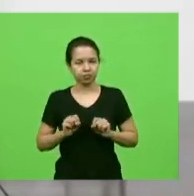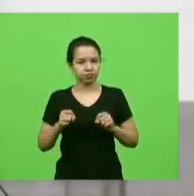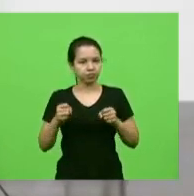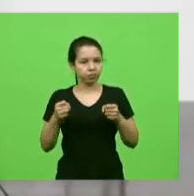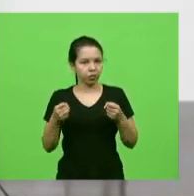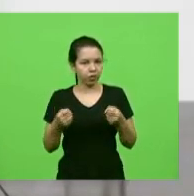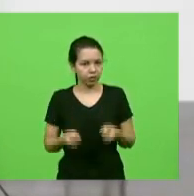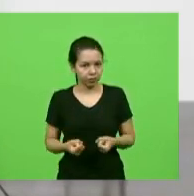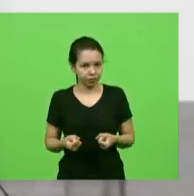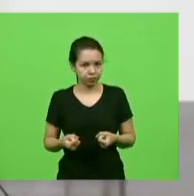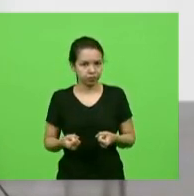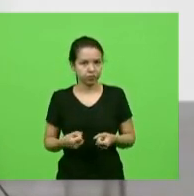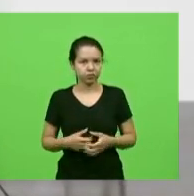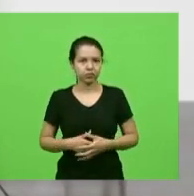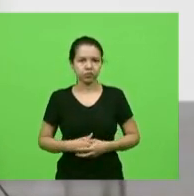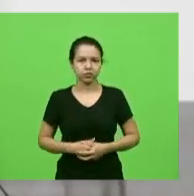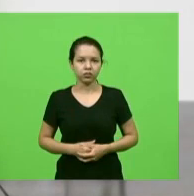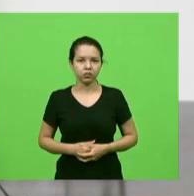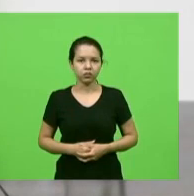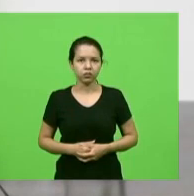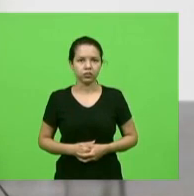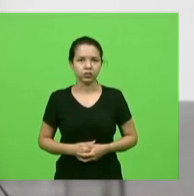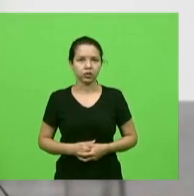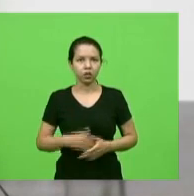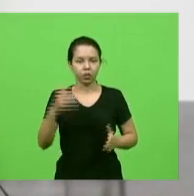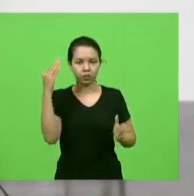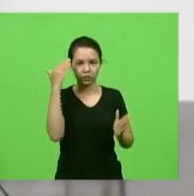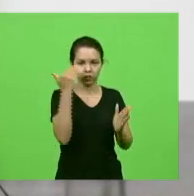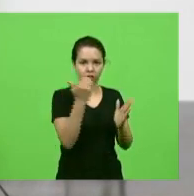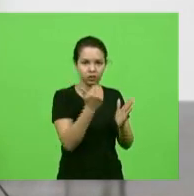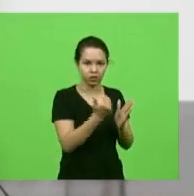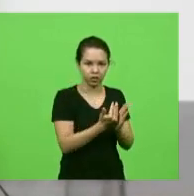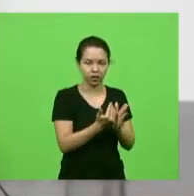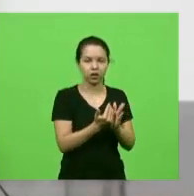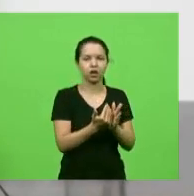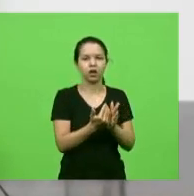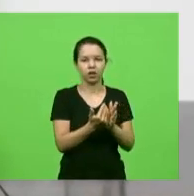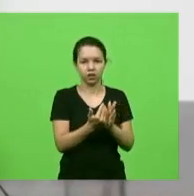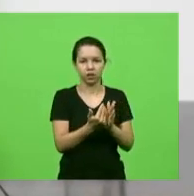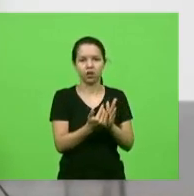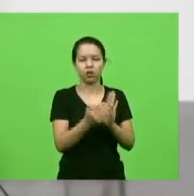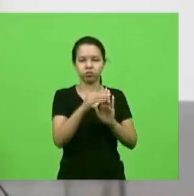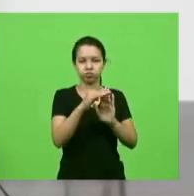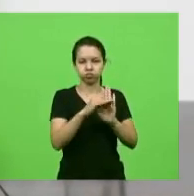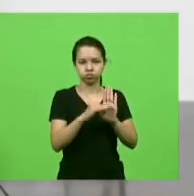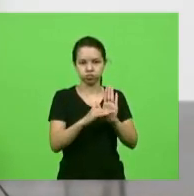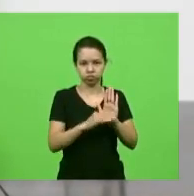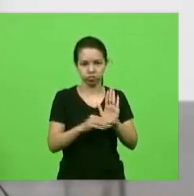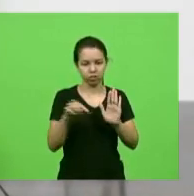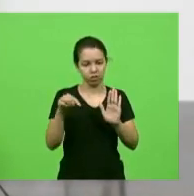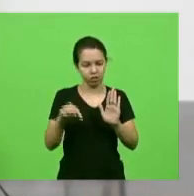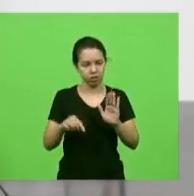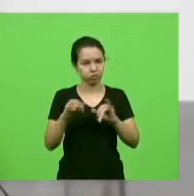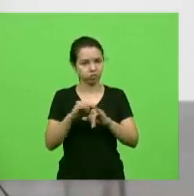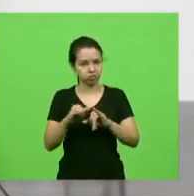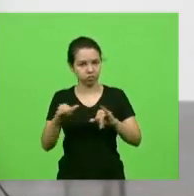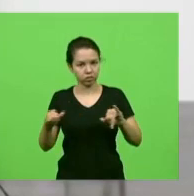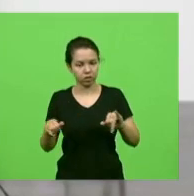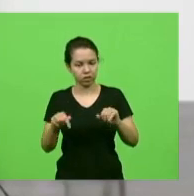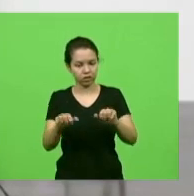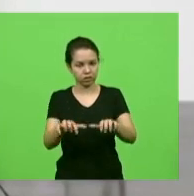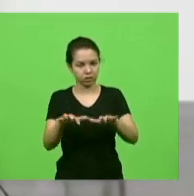todo modo, cumprida a liturgia probatória, designei esta sessão, que foi marcada